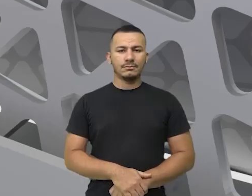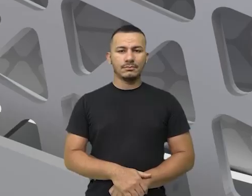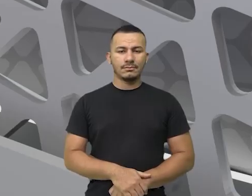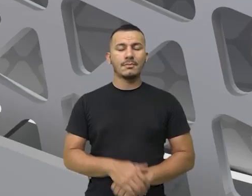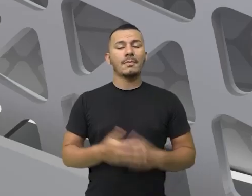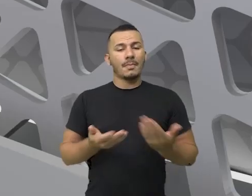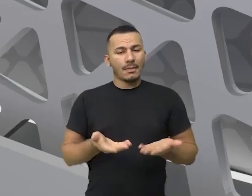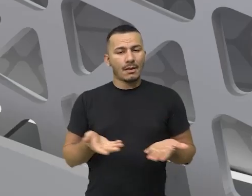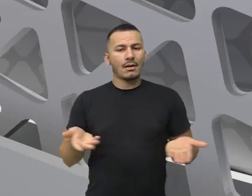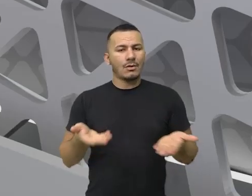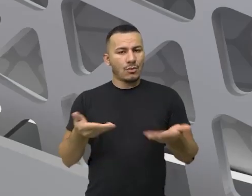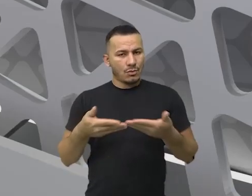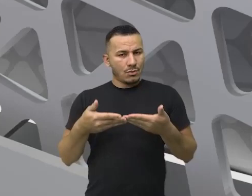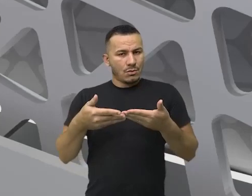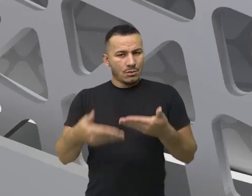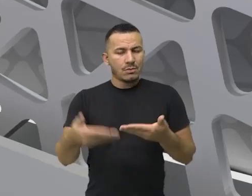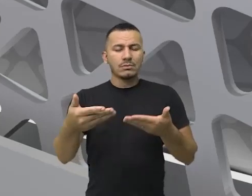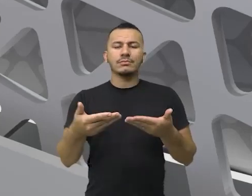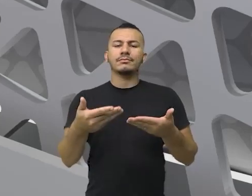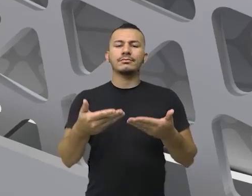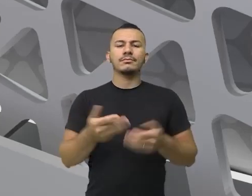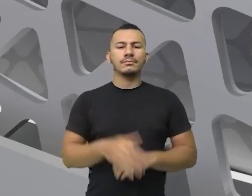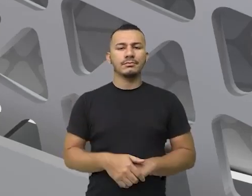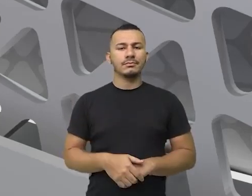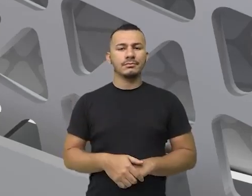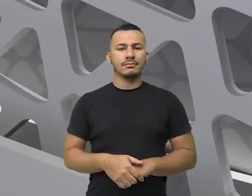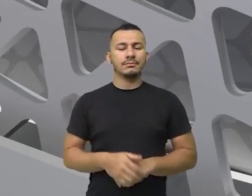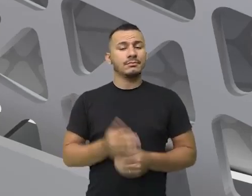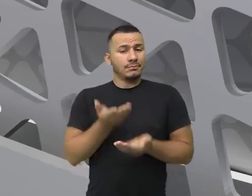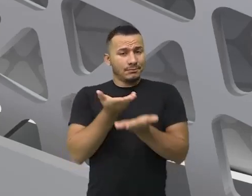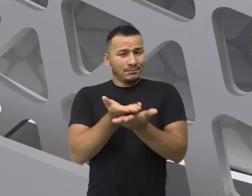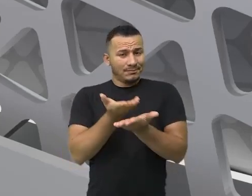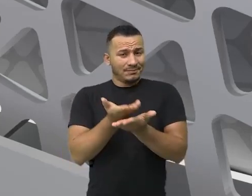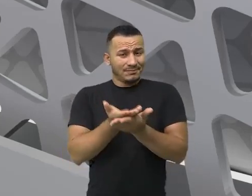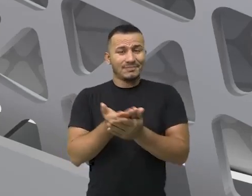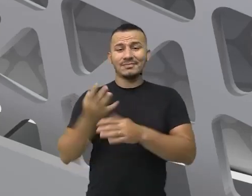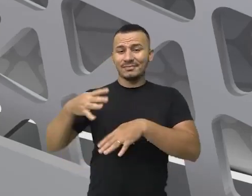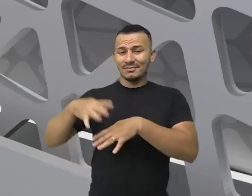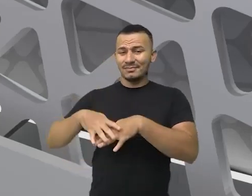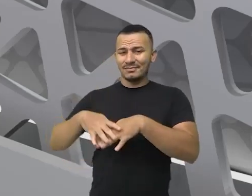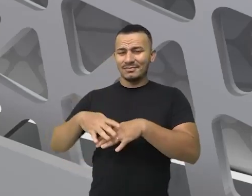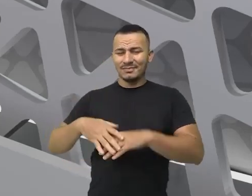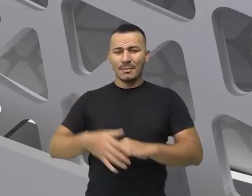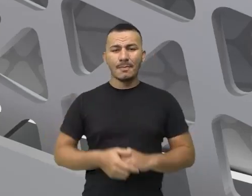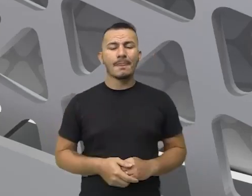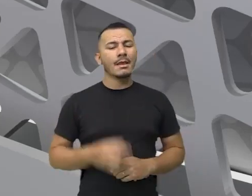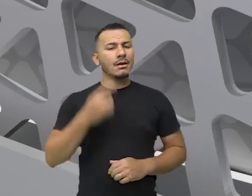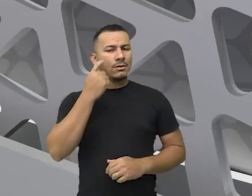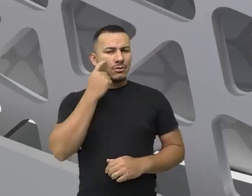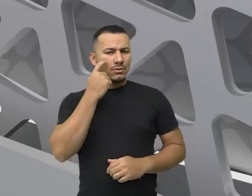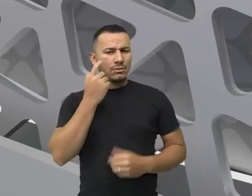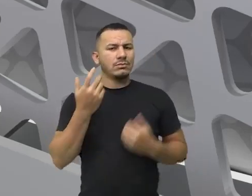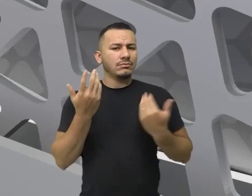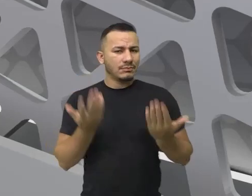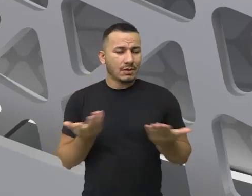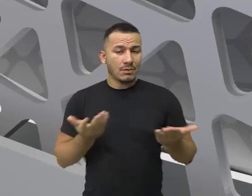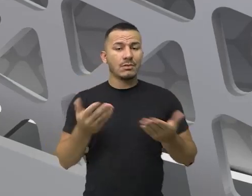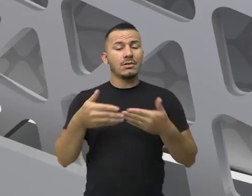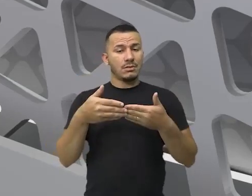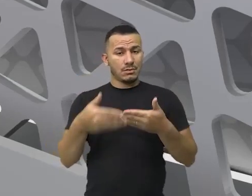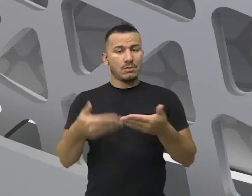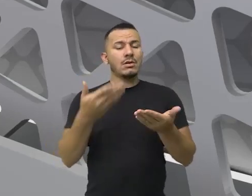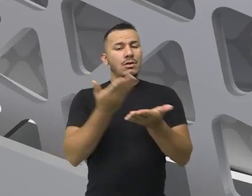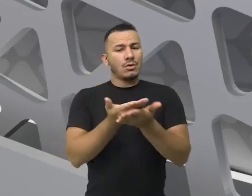Muito bem, meus queridos alunos, estamos de volta agora para a nossa aula de matemática. E aí, pessoal, vamos continuar